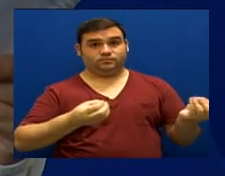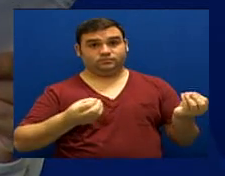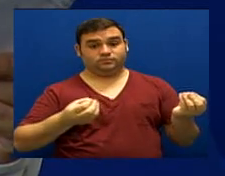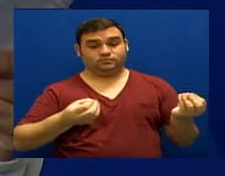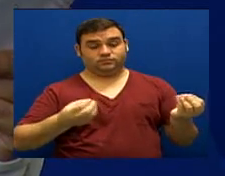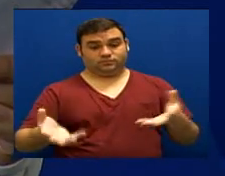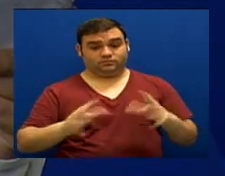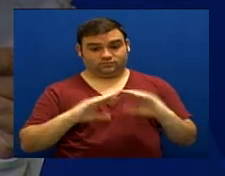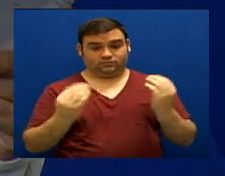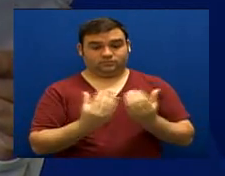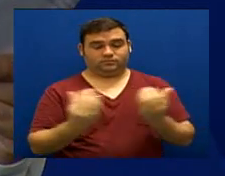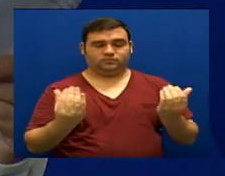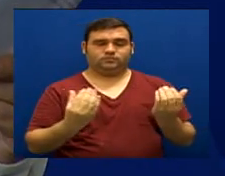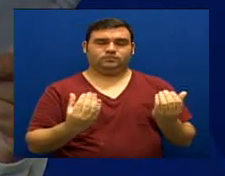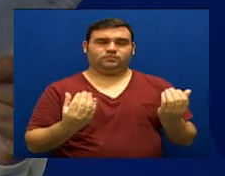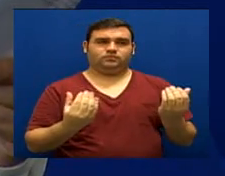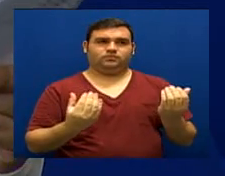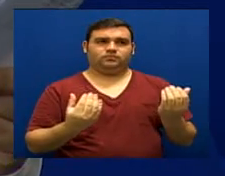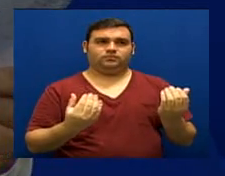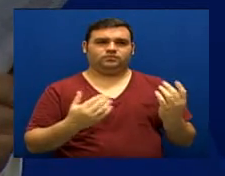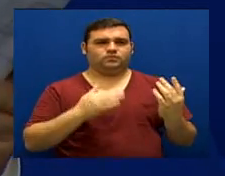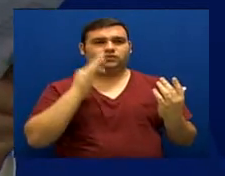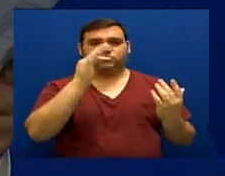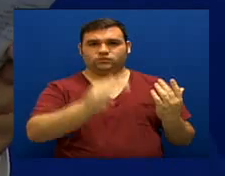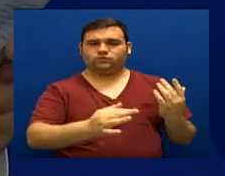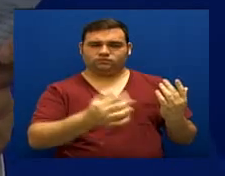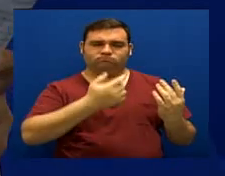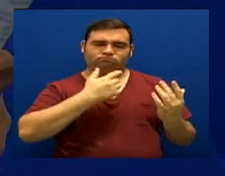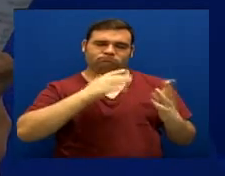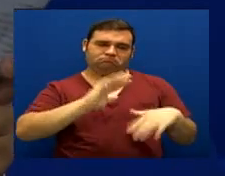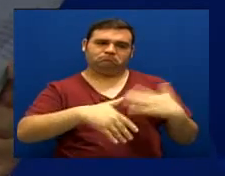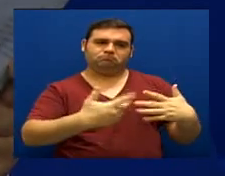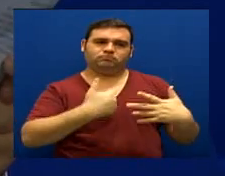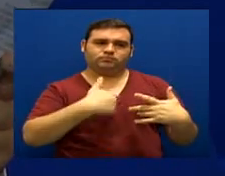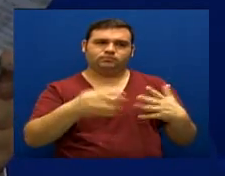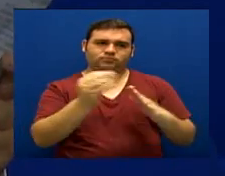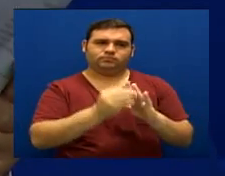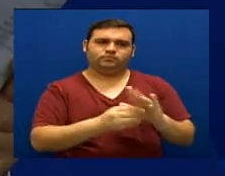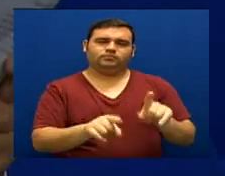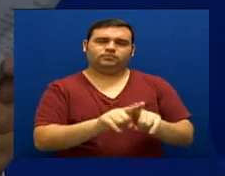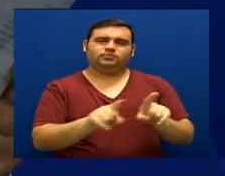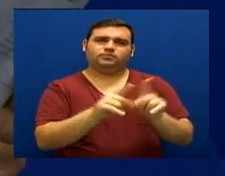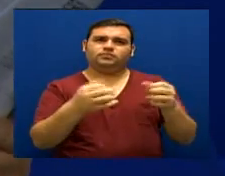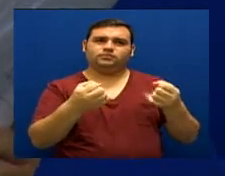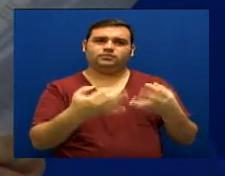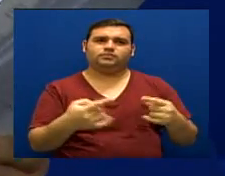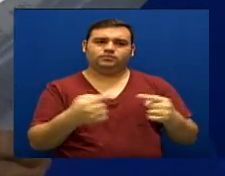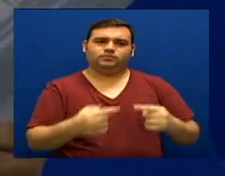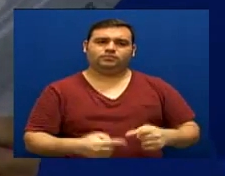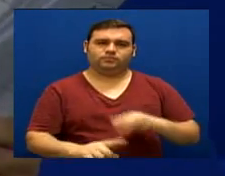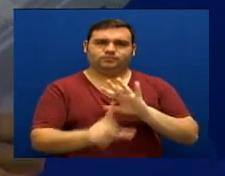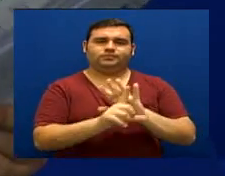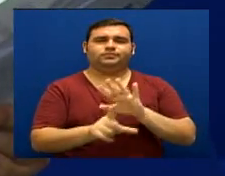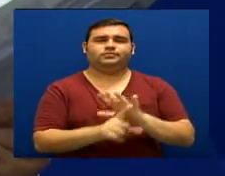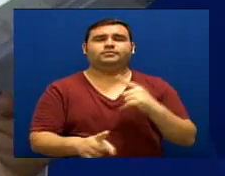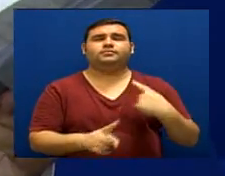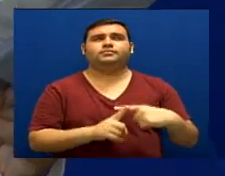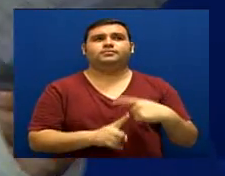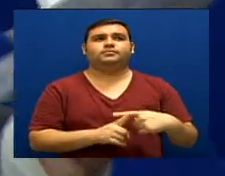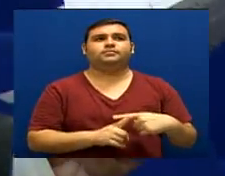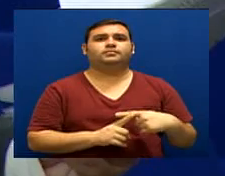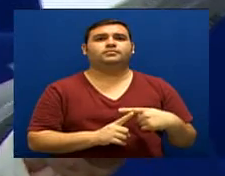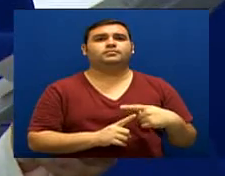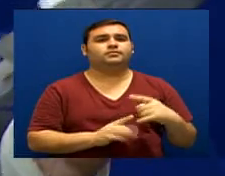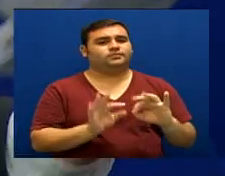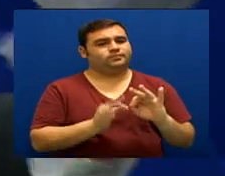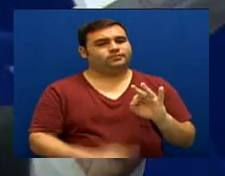para casa um homem a mais à frente e aí eu vou colocar aqui uma questão regimental que pra porque é